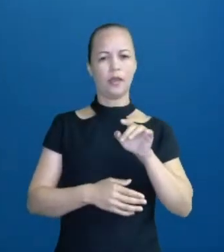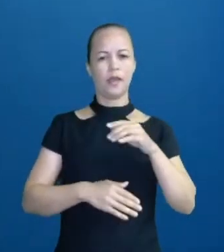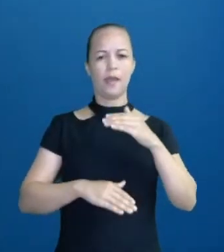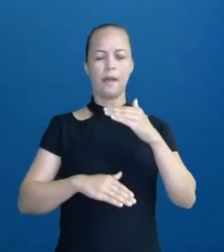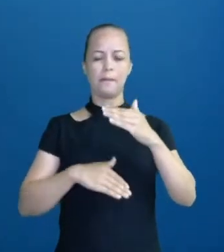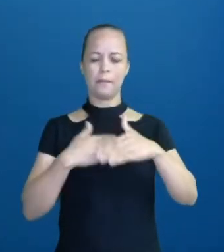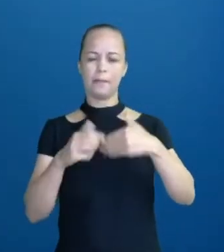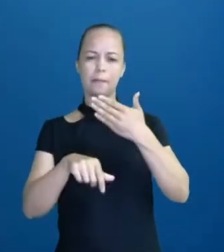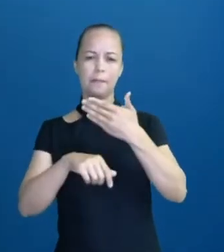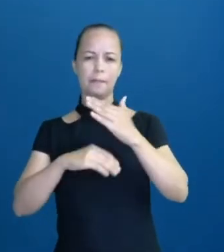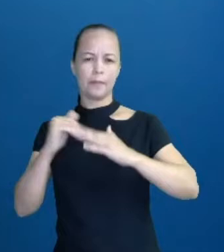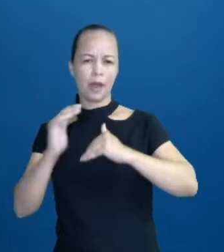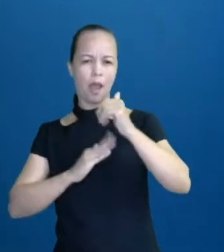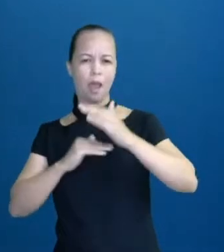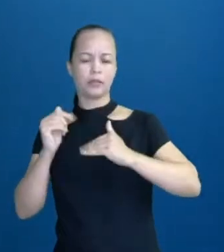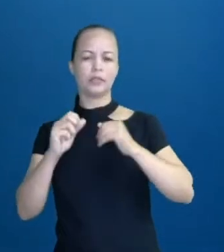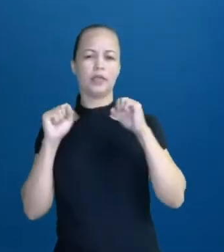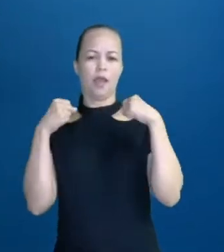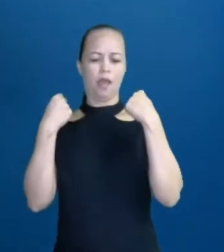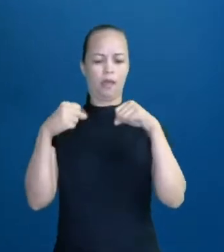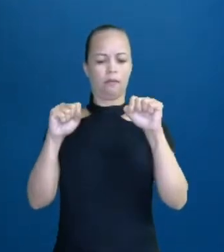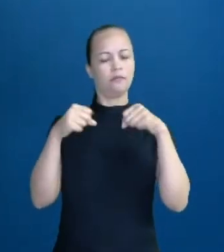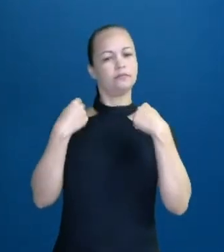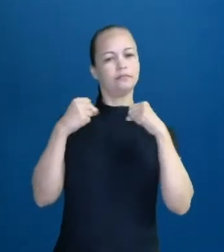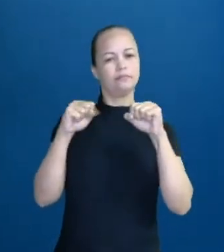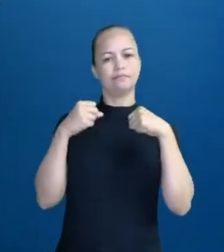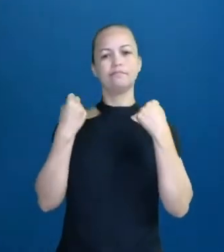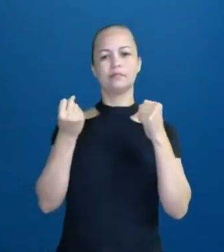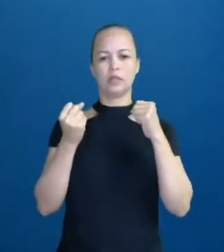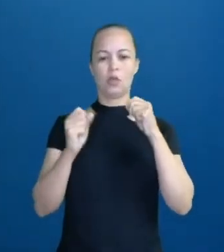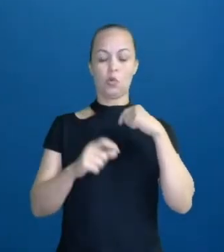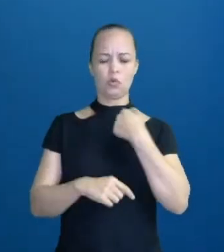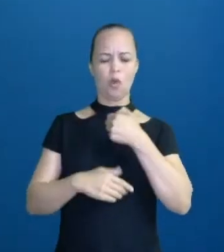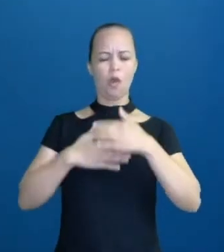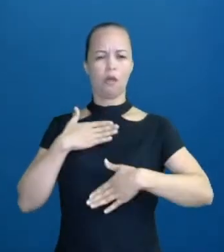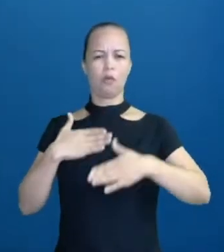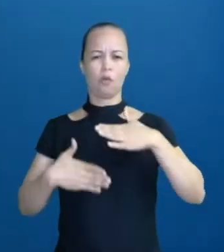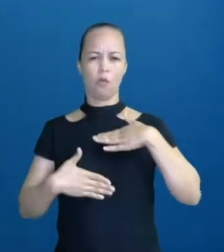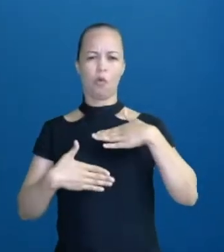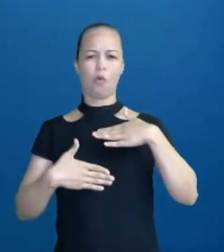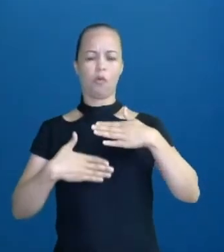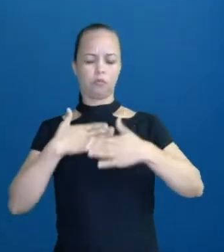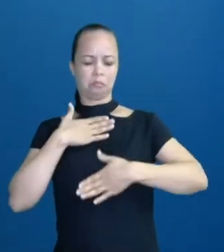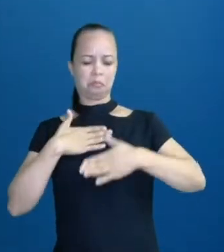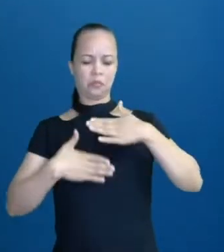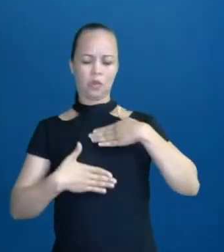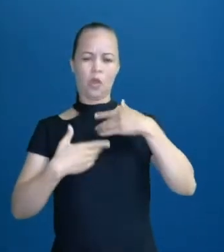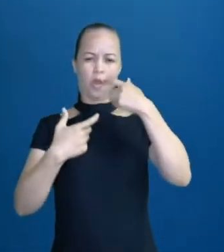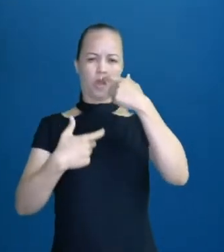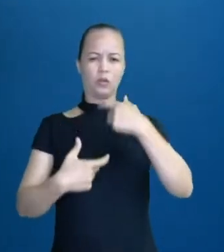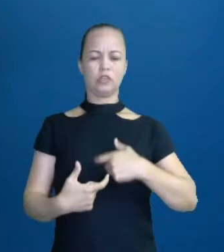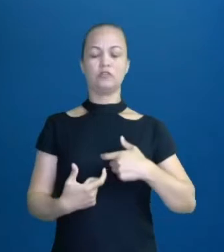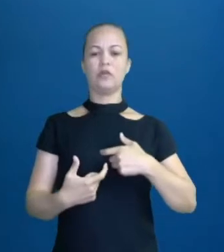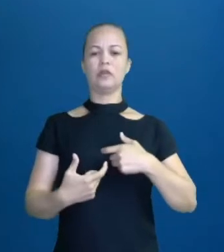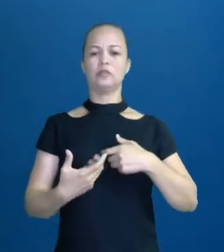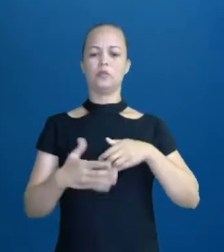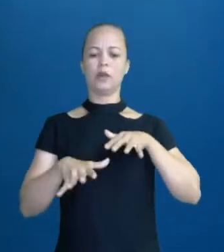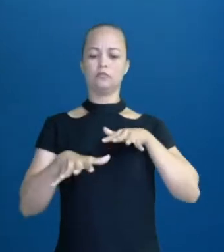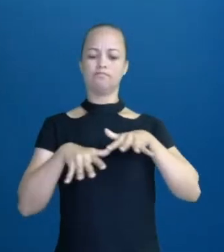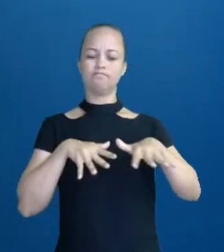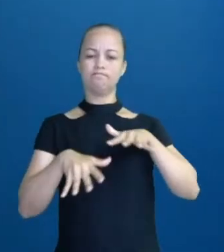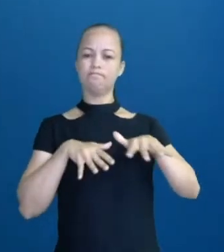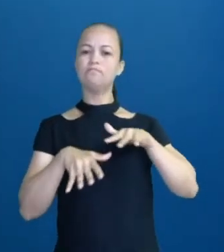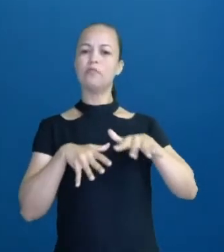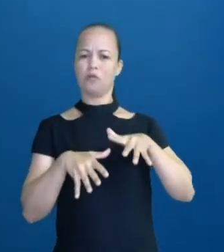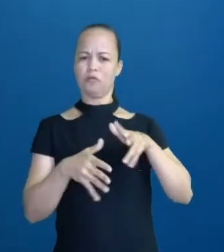atividade física, né? O nosso corpo, a nossa estrutura corporal foi feita, minha gente, para estar em